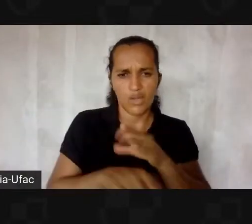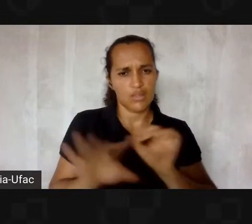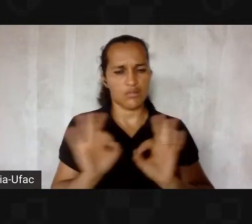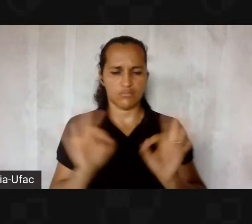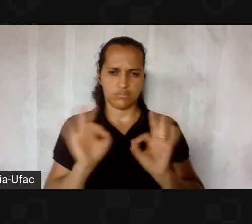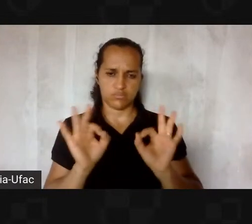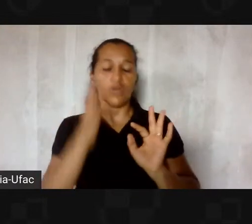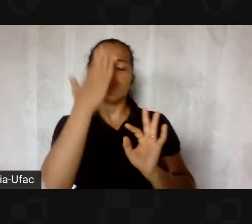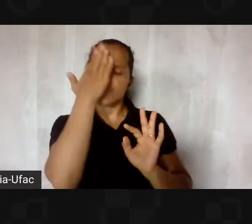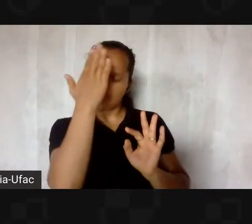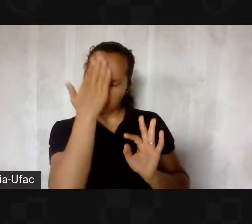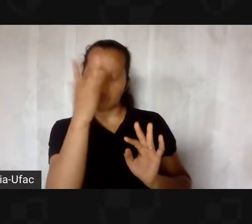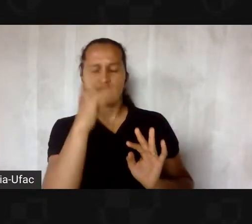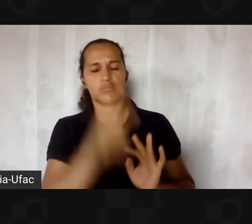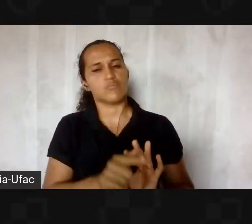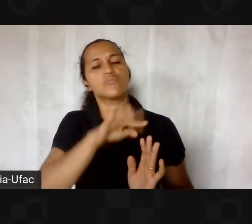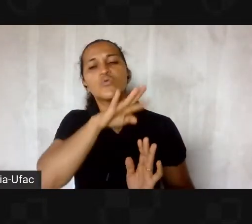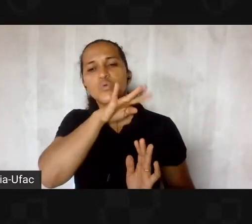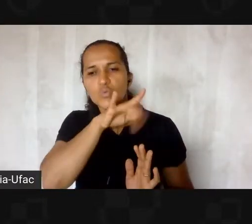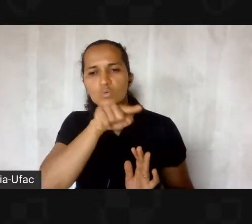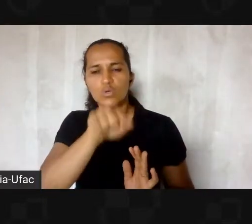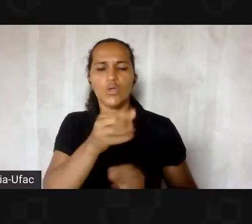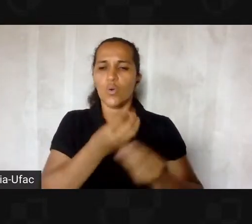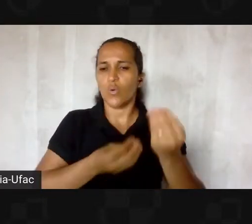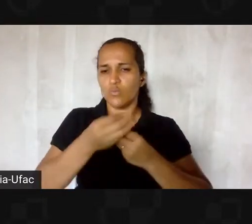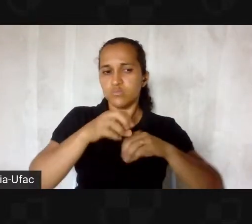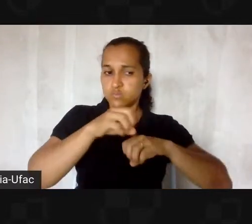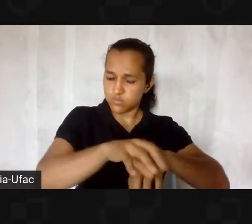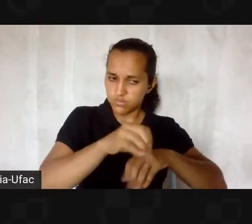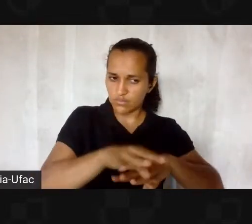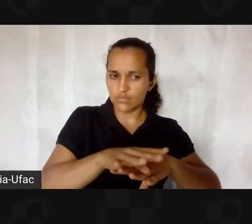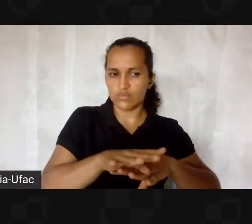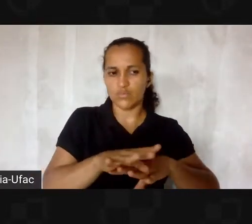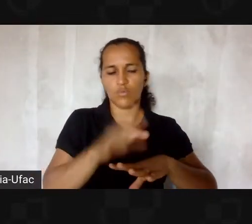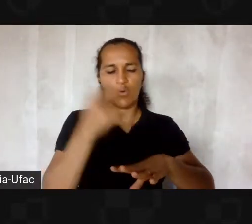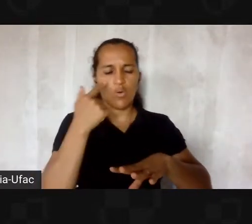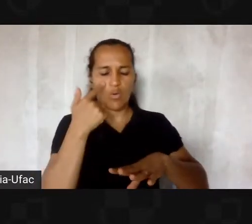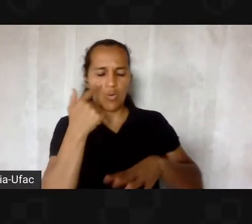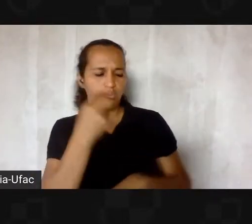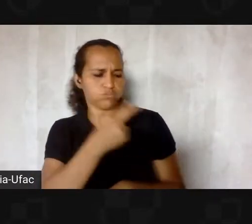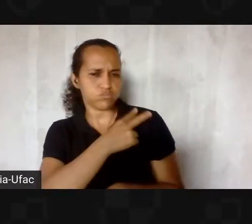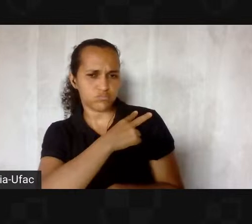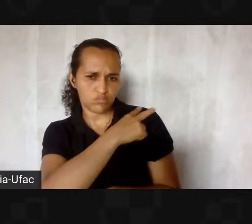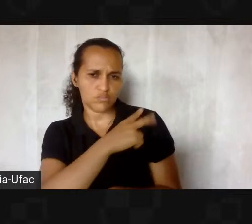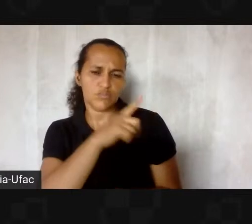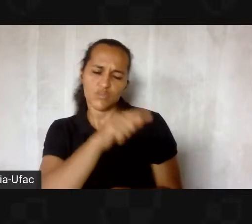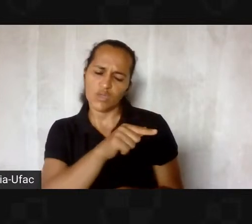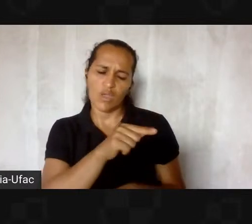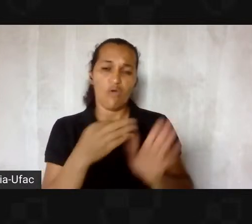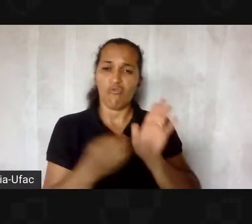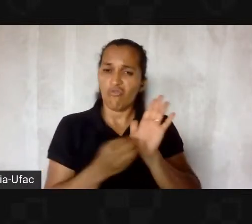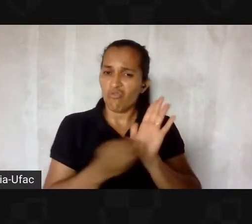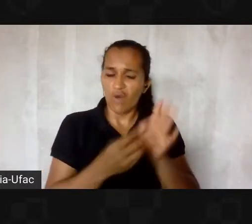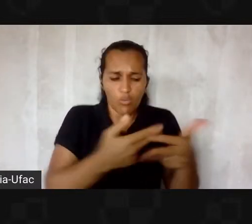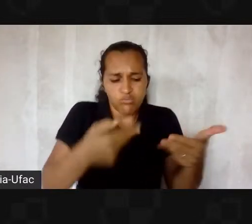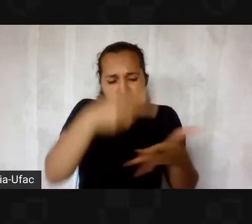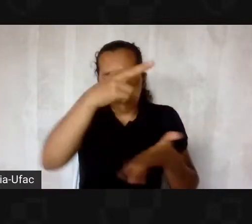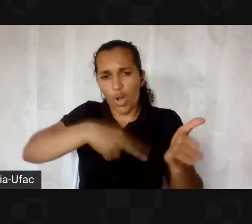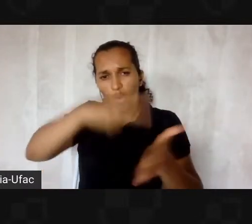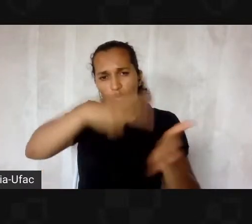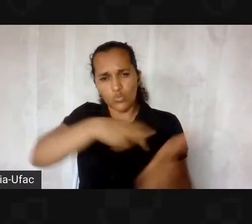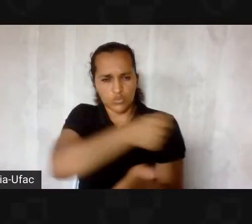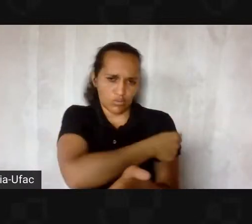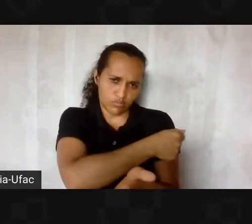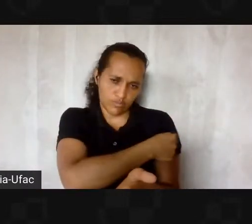deficiência do ensino médio, por falta, pela carência de leituras. Então,